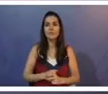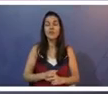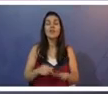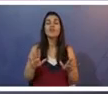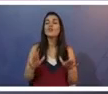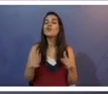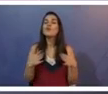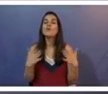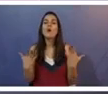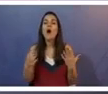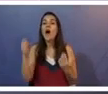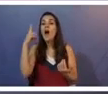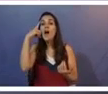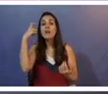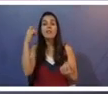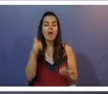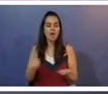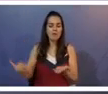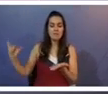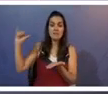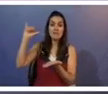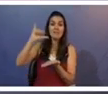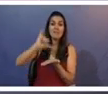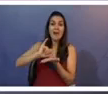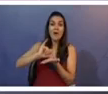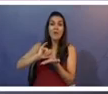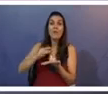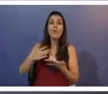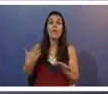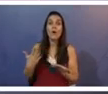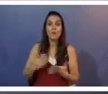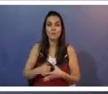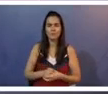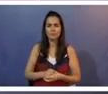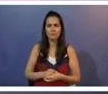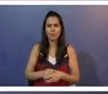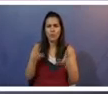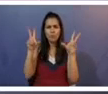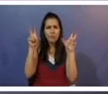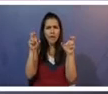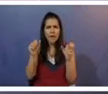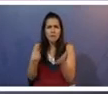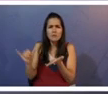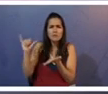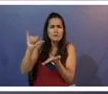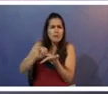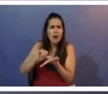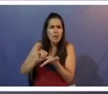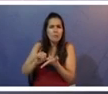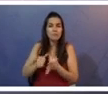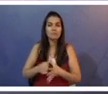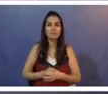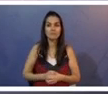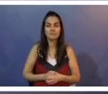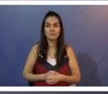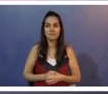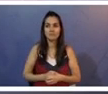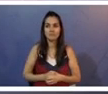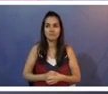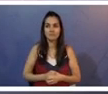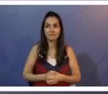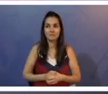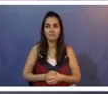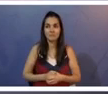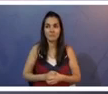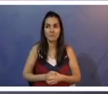qual será a sua ideia central? O que vocês vão colocar como ideia central desse